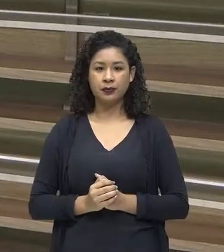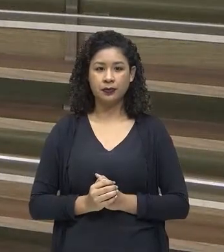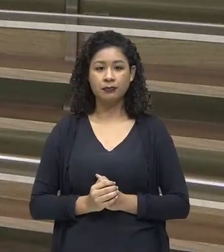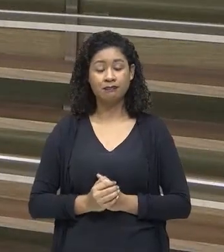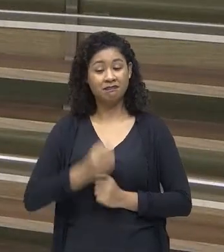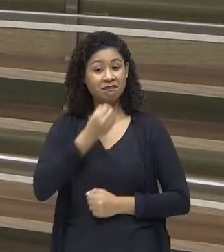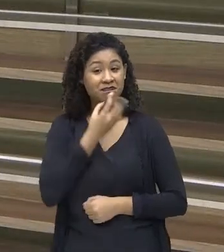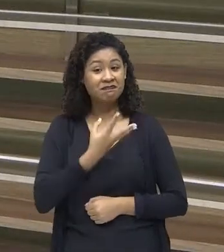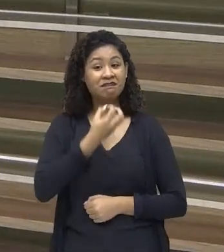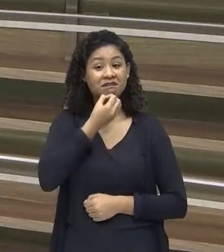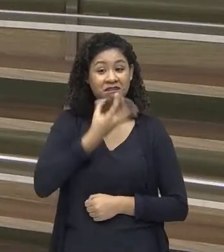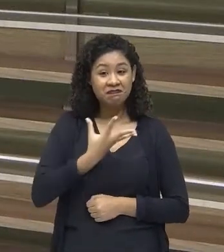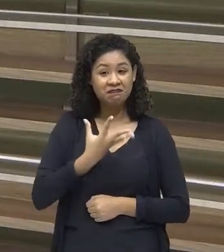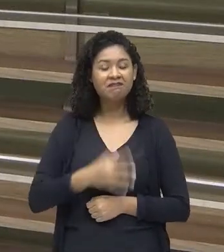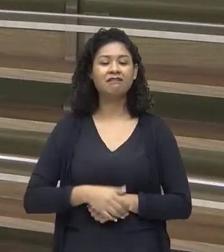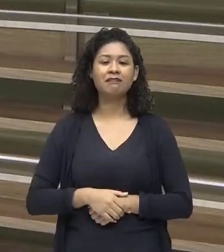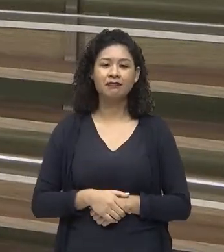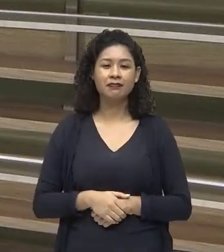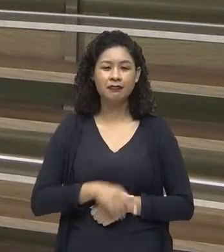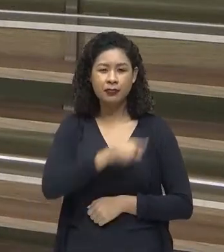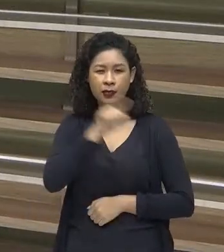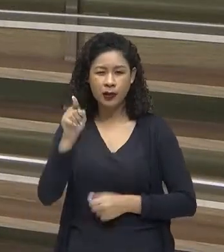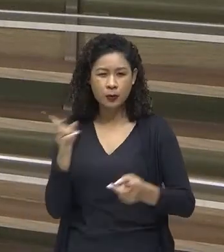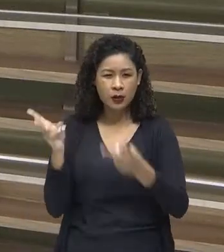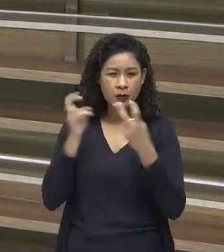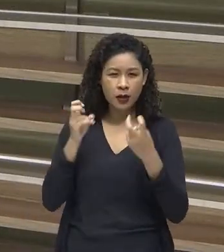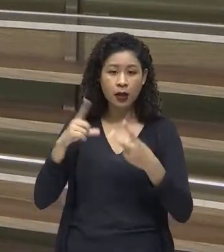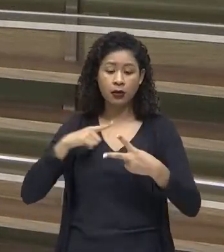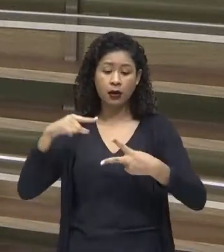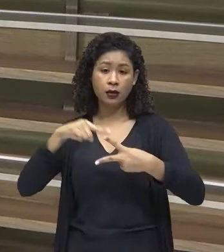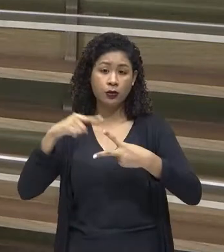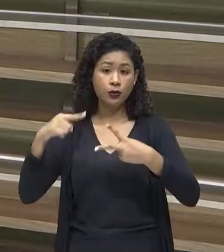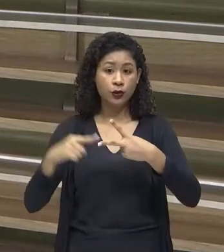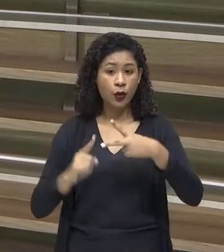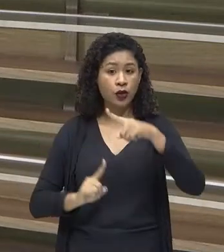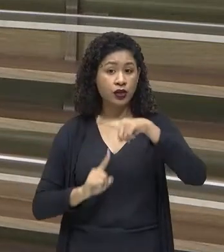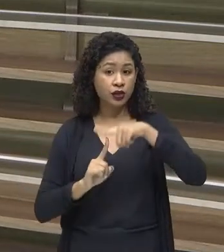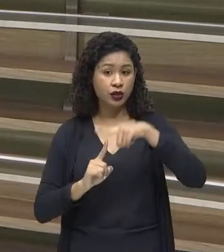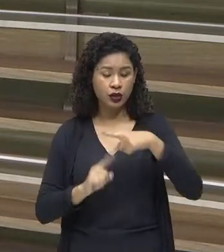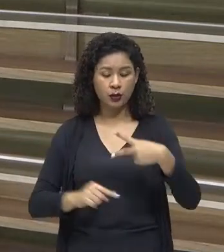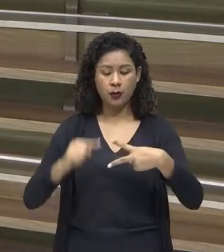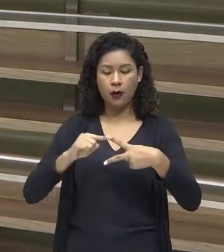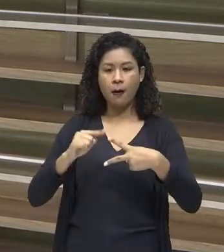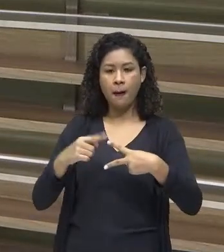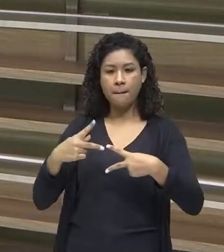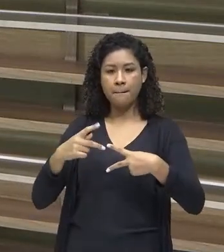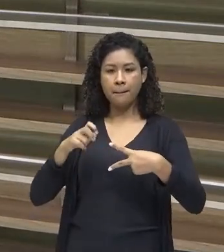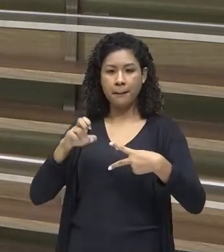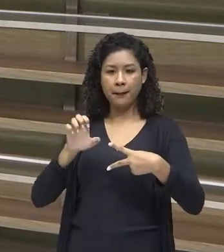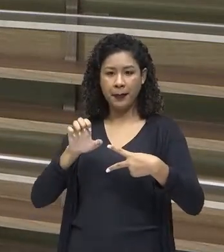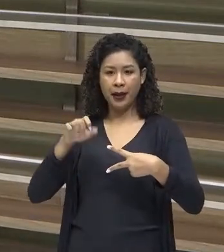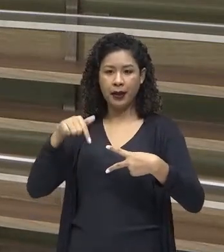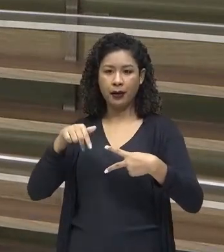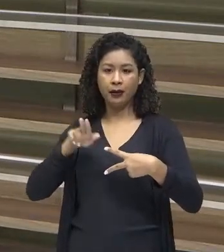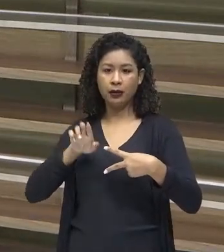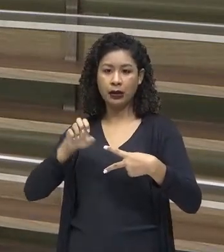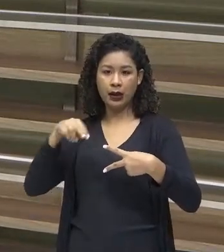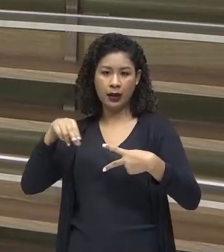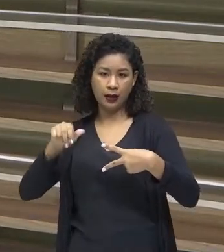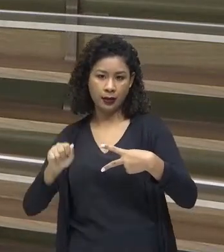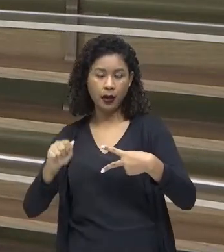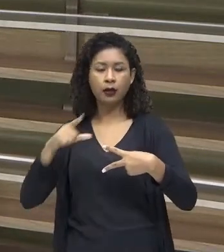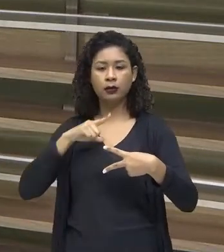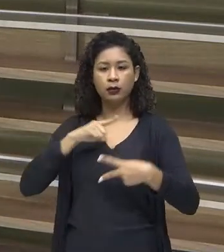Muito bem, né? Então, como a gente observou, existem dois tipos de circulação. A pequena circulação é aquela que está relacionada entre o coração